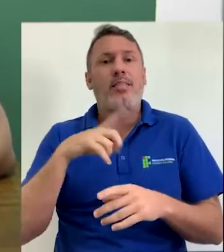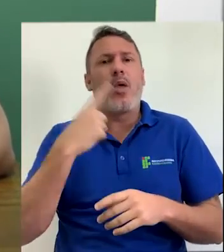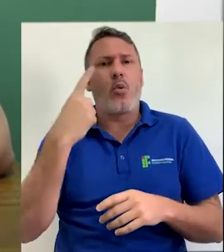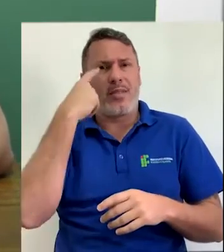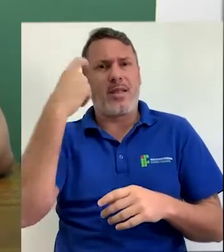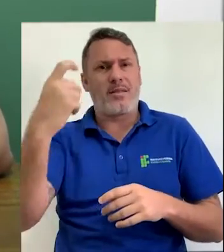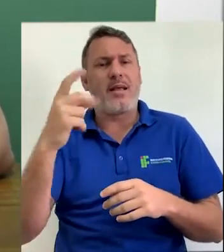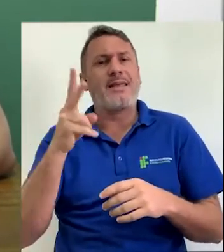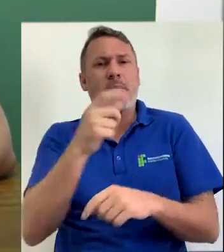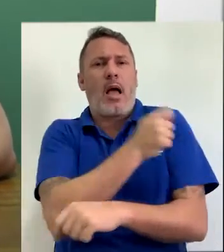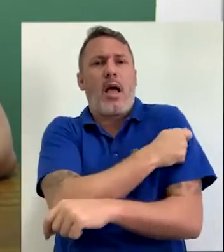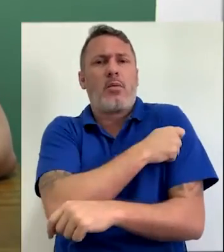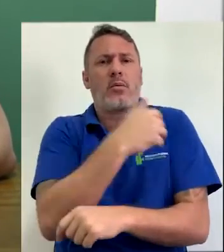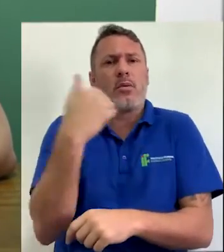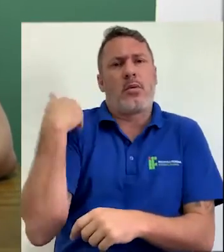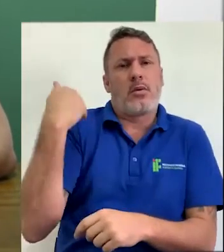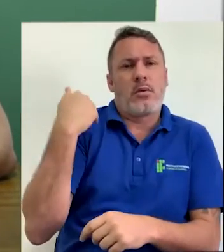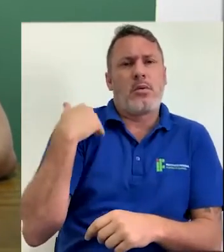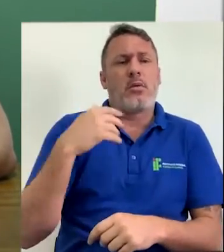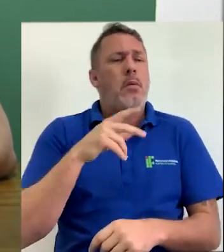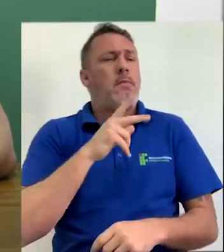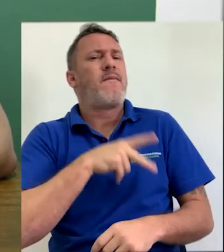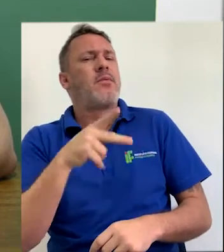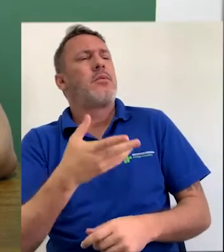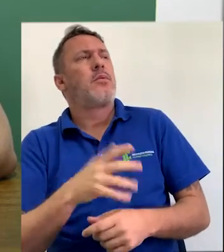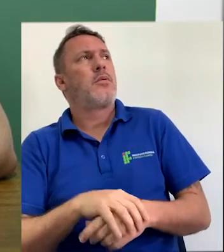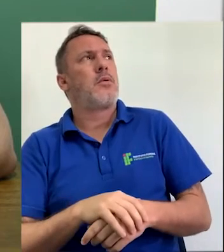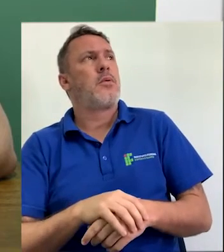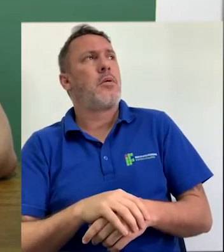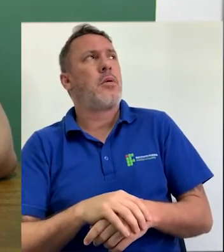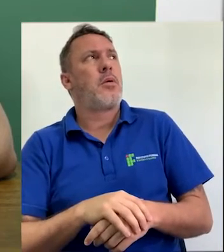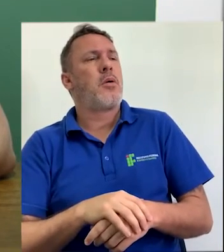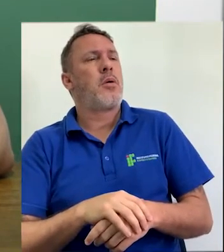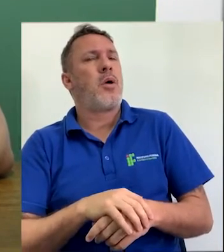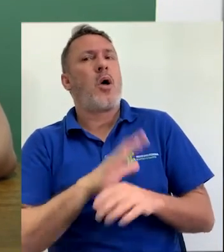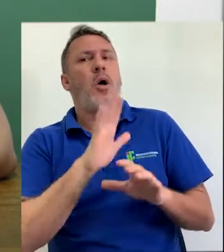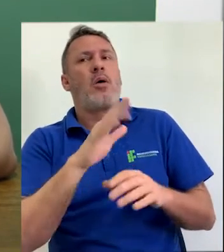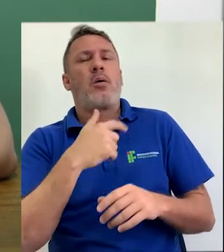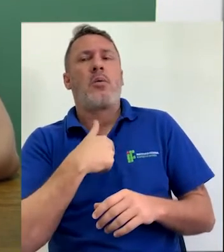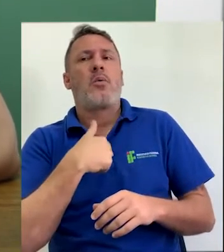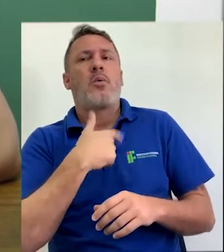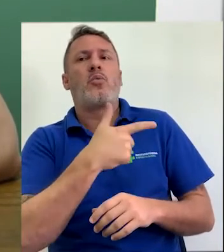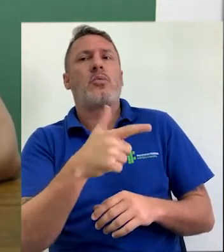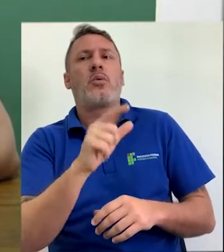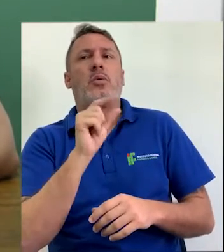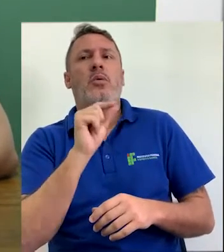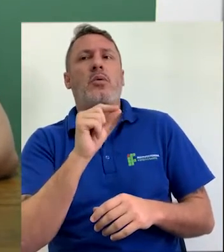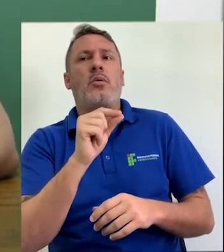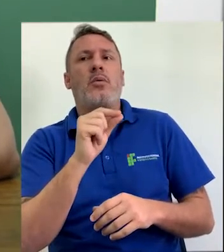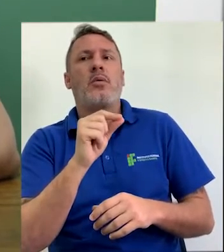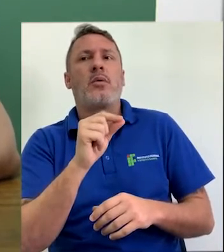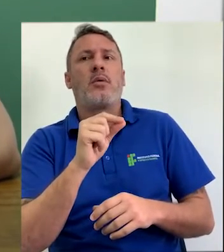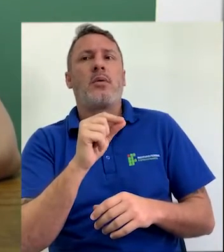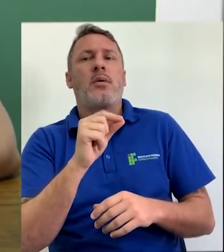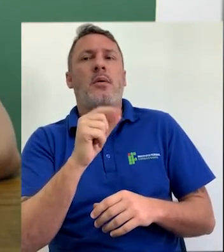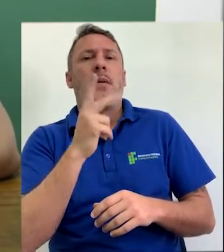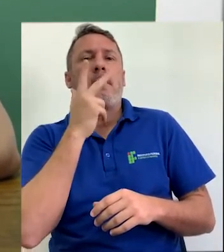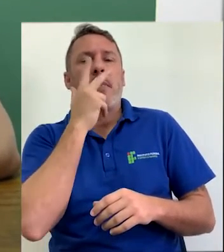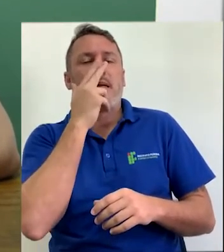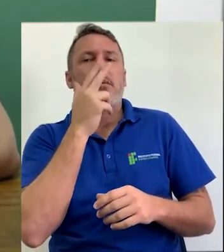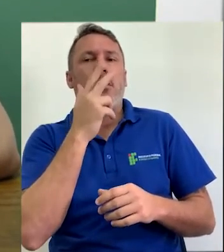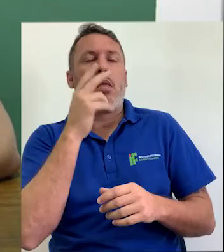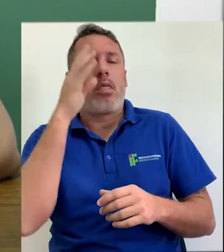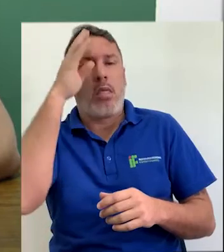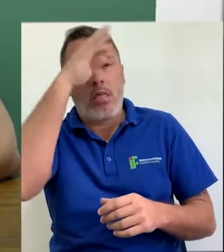falam, professor, eu não tenho foco, eu me disperso com